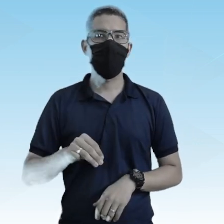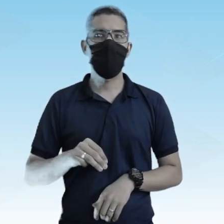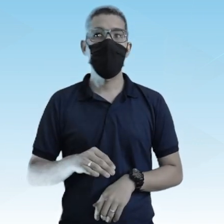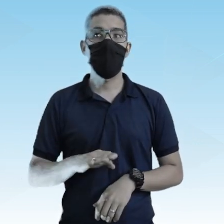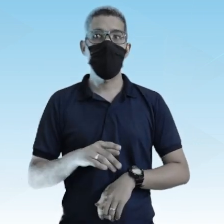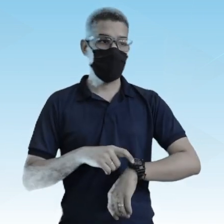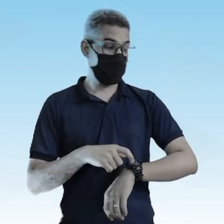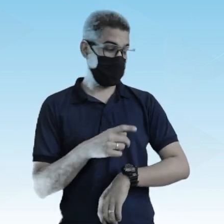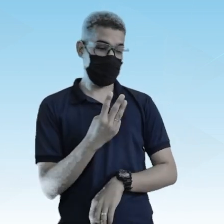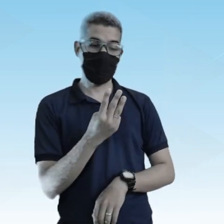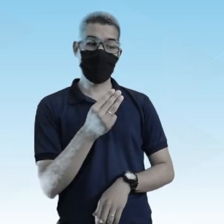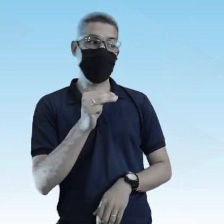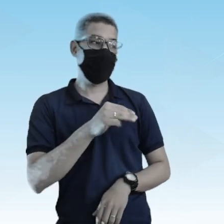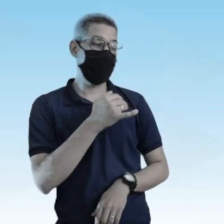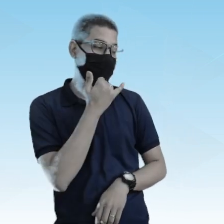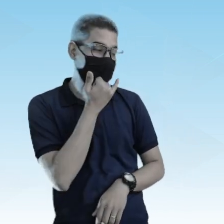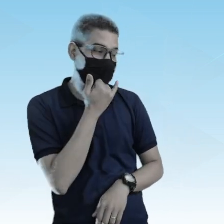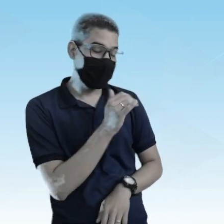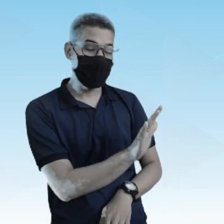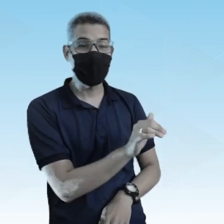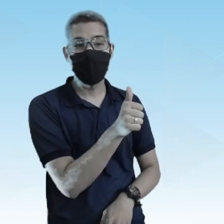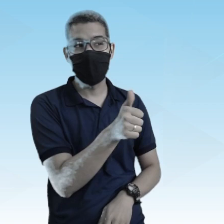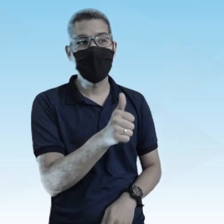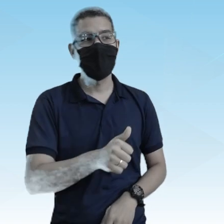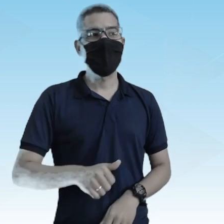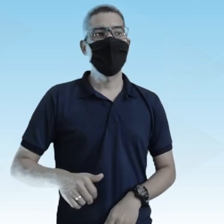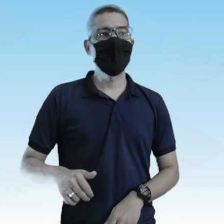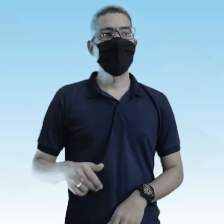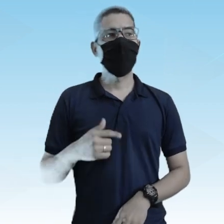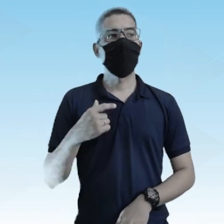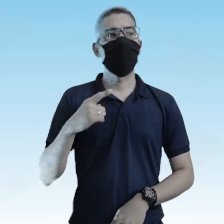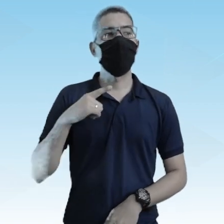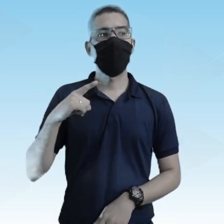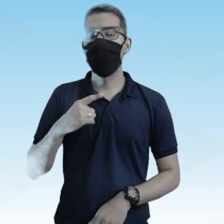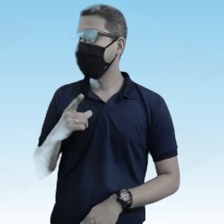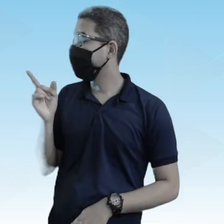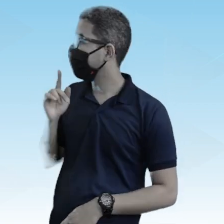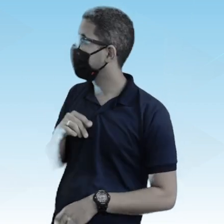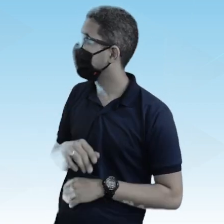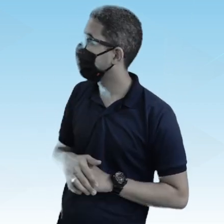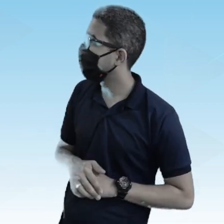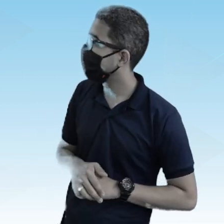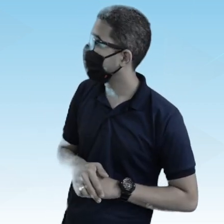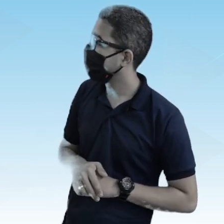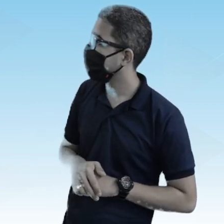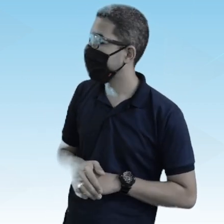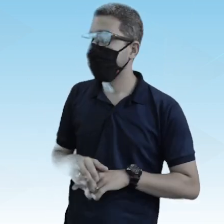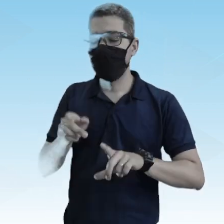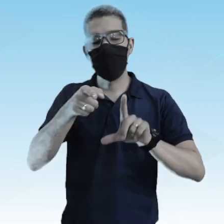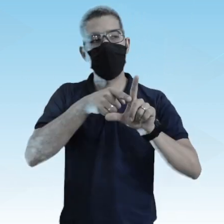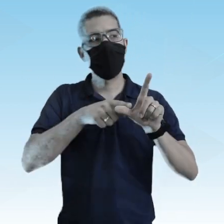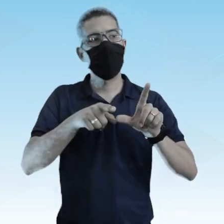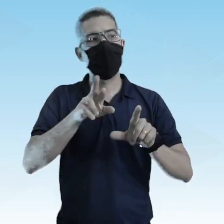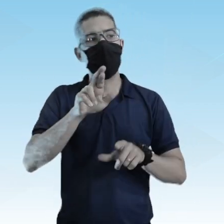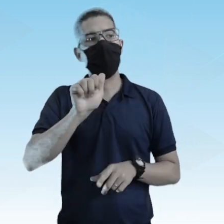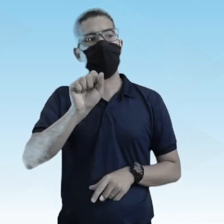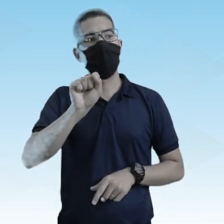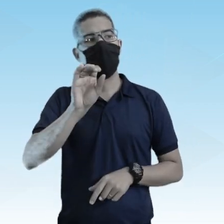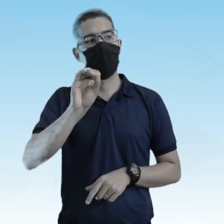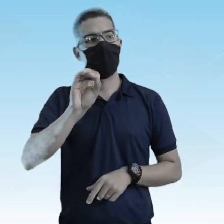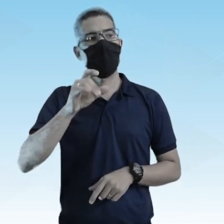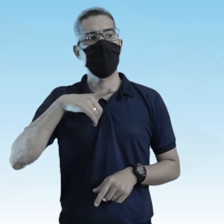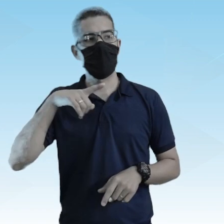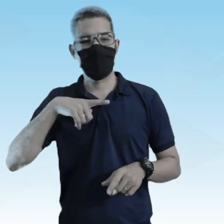lá, agora 3, né, Manuel? Valeu. Bem-vindo, ângulos. Olha a relação aí do ângulo raso, né? Quando eu faço